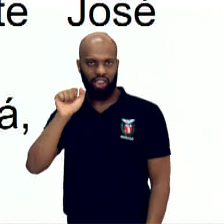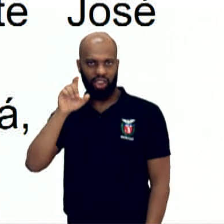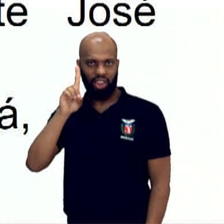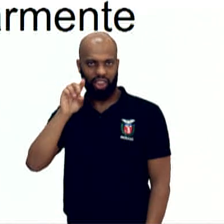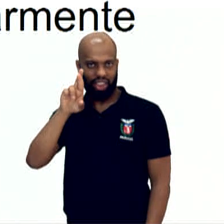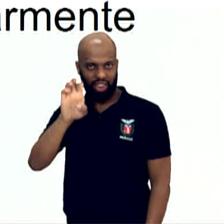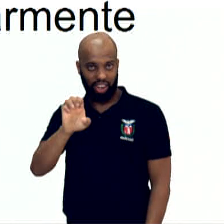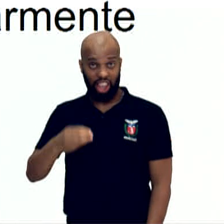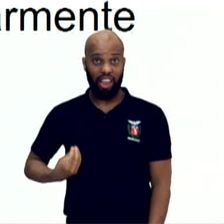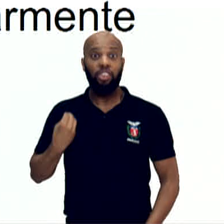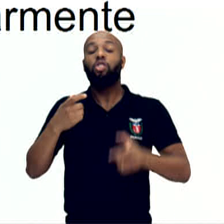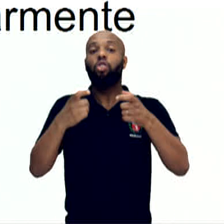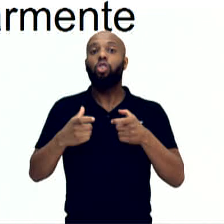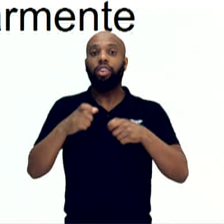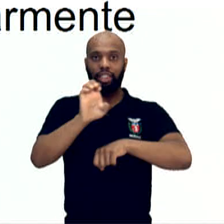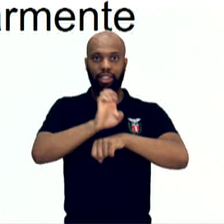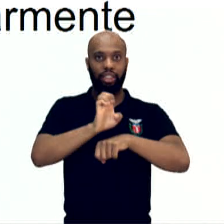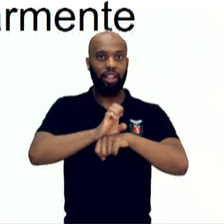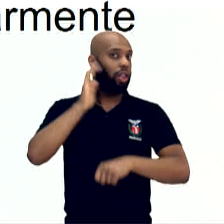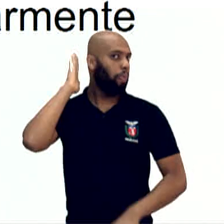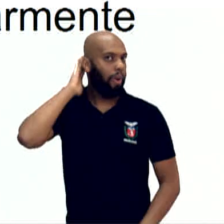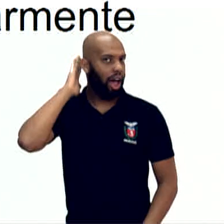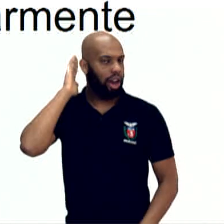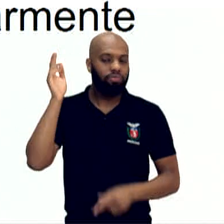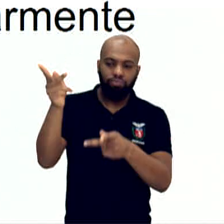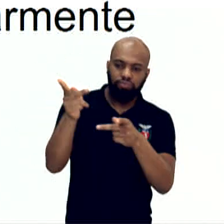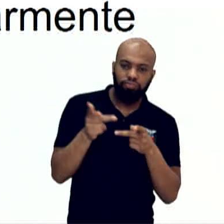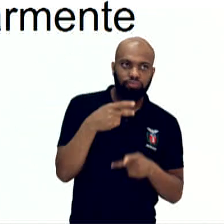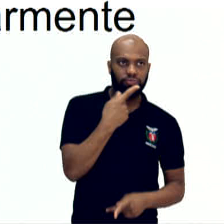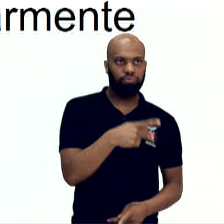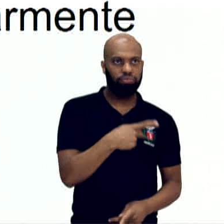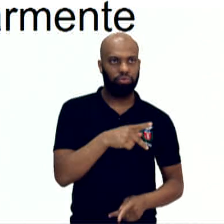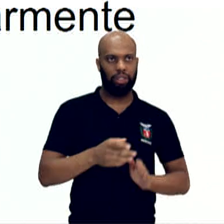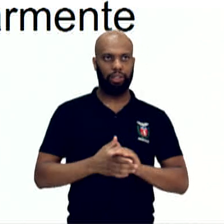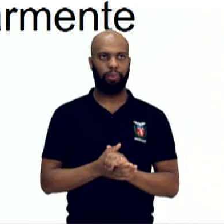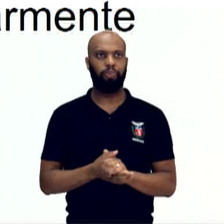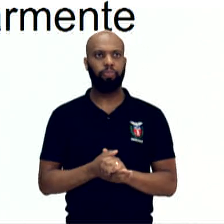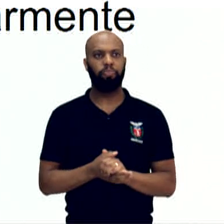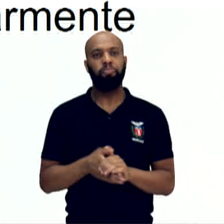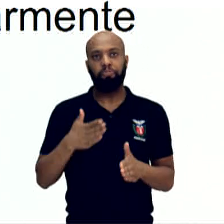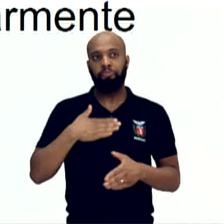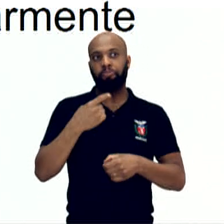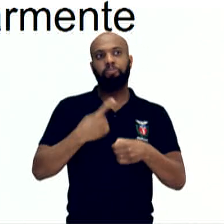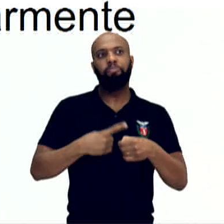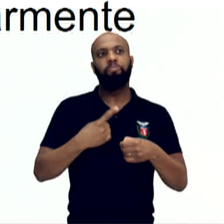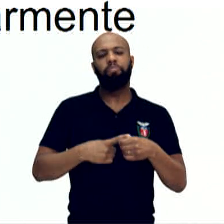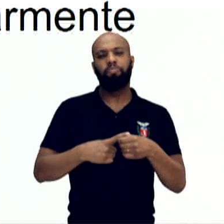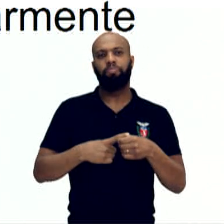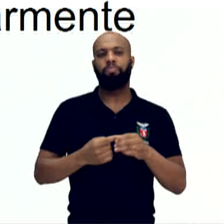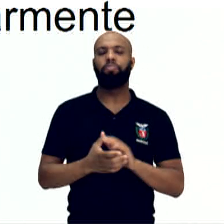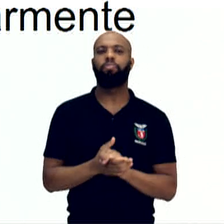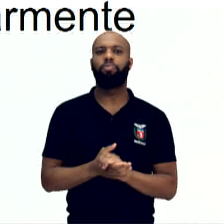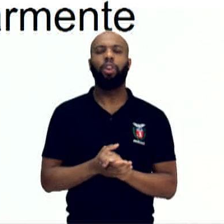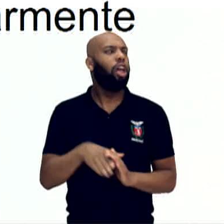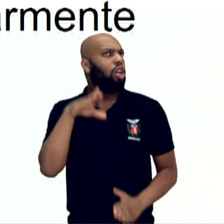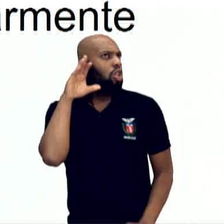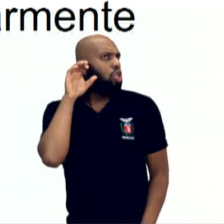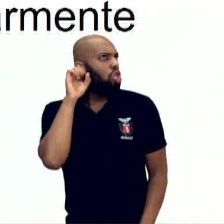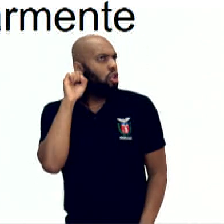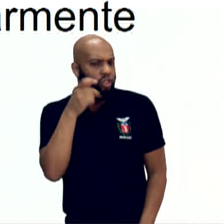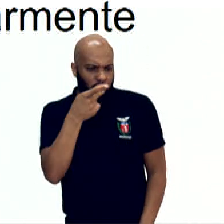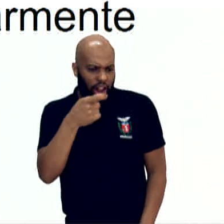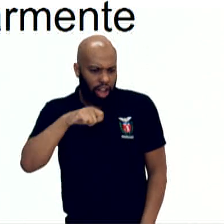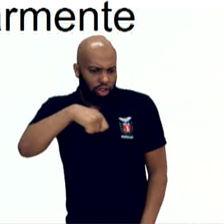do Pará, veio visitar o Assaré, que é seu torrão natal. E ouvindo falar de